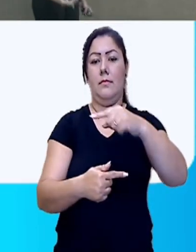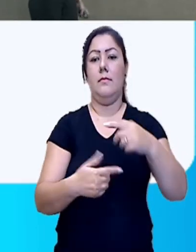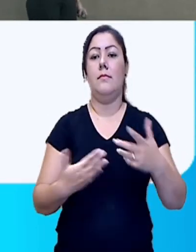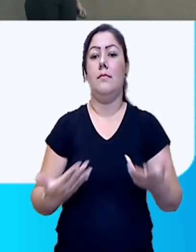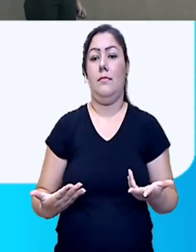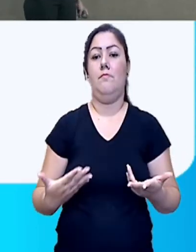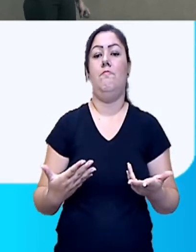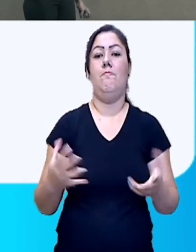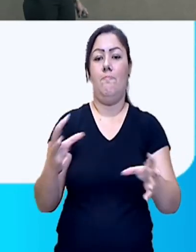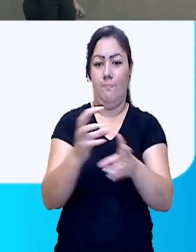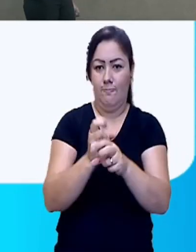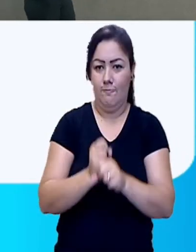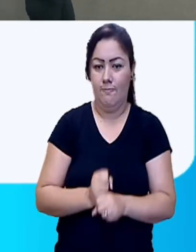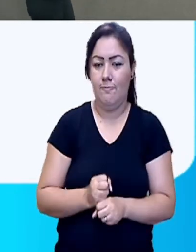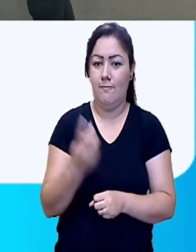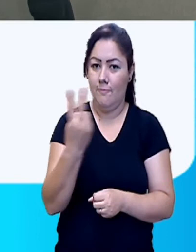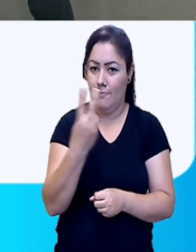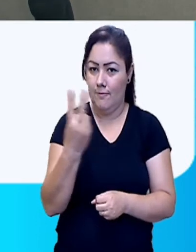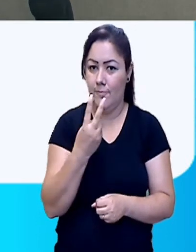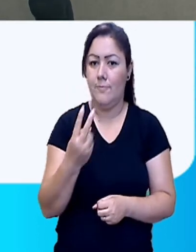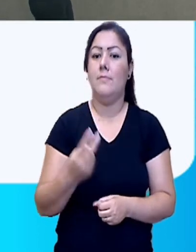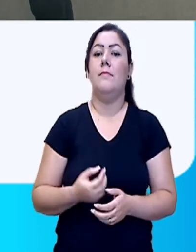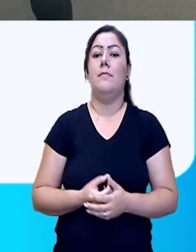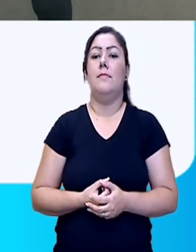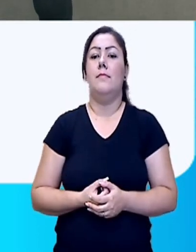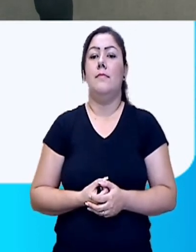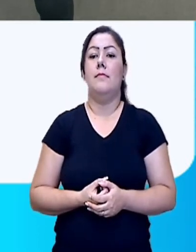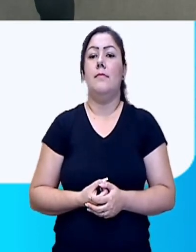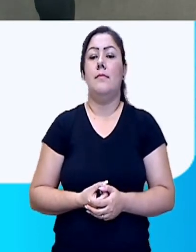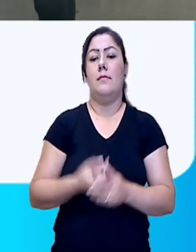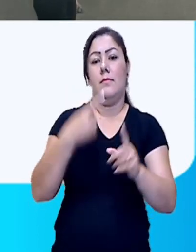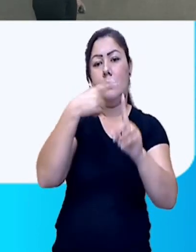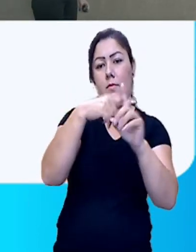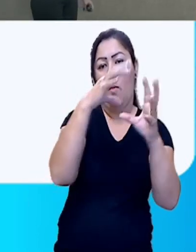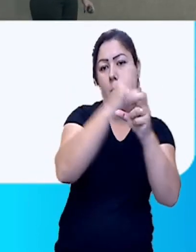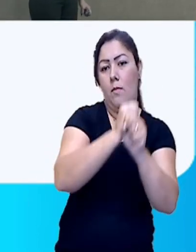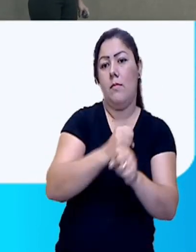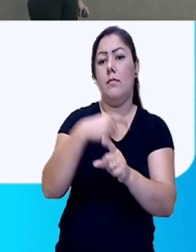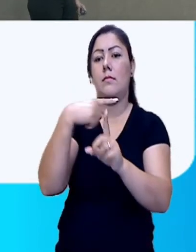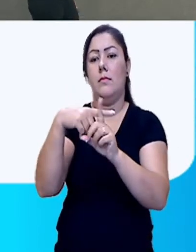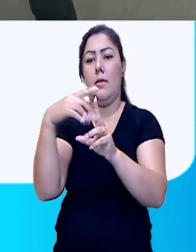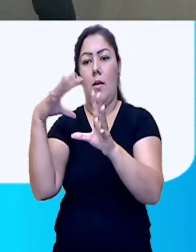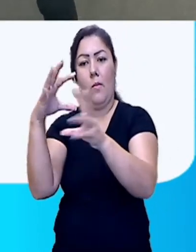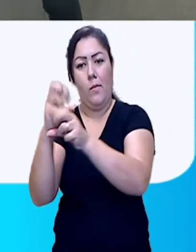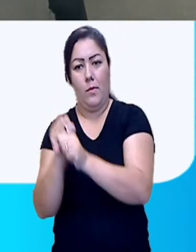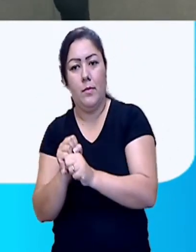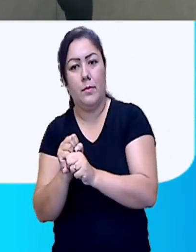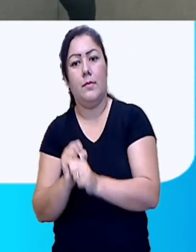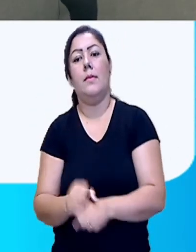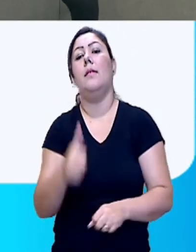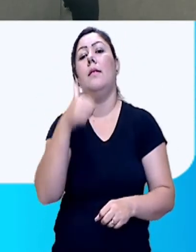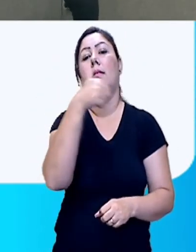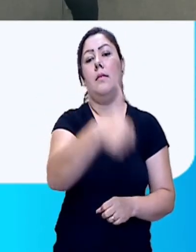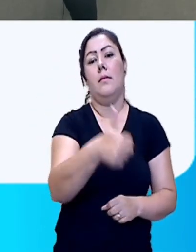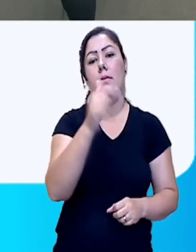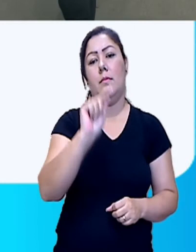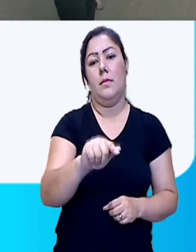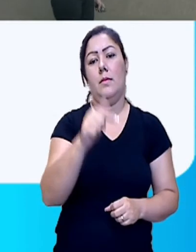eles juntaram, né? Somando o valor de Carla e o valor de Antônio,